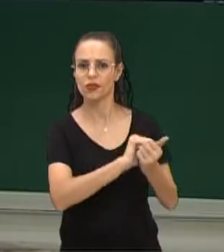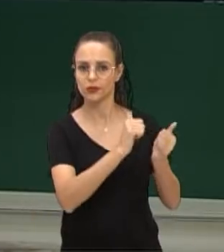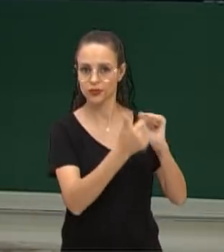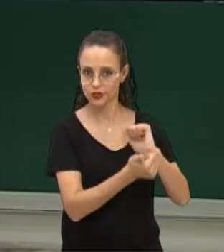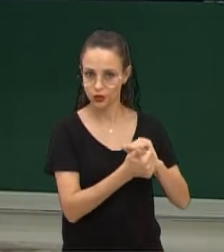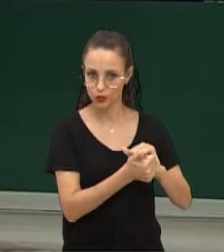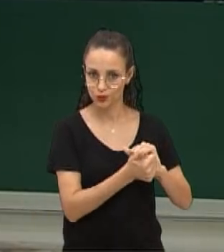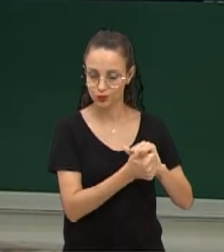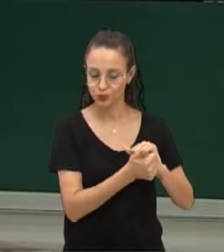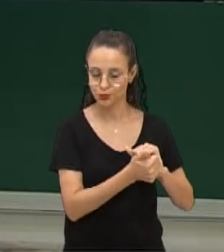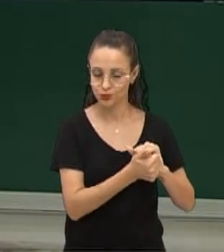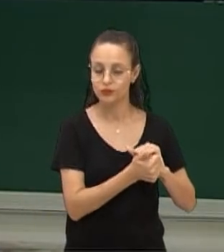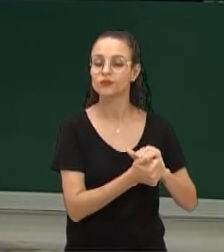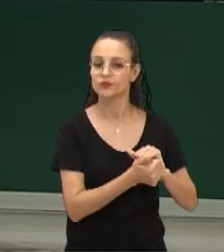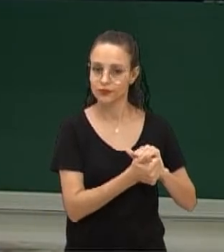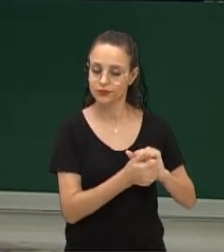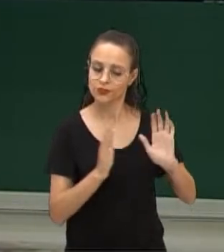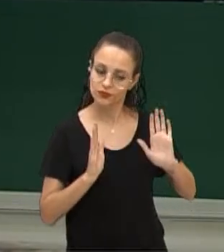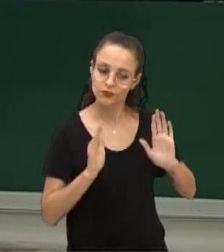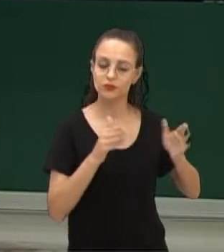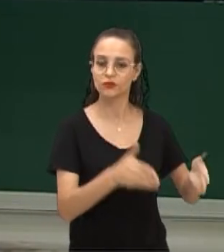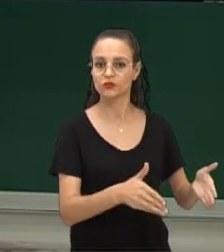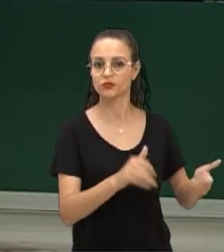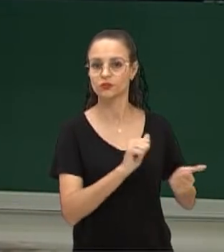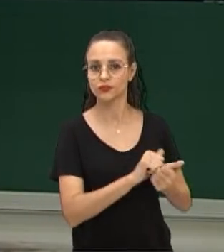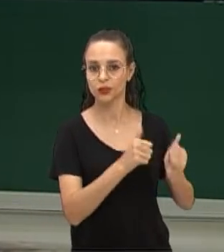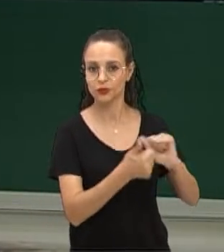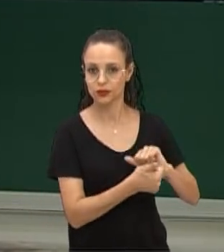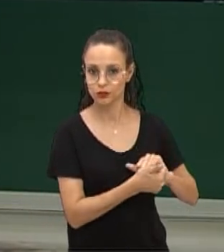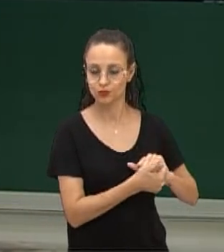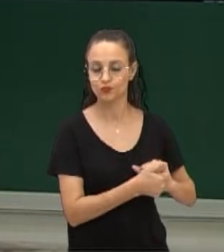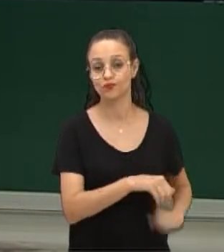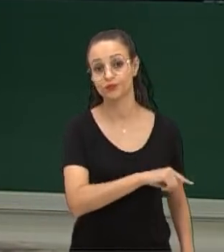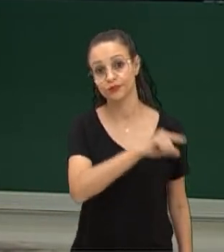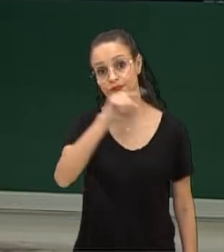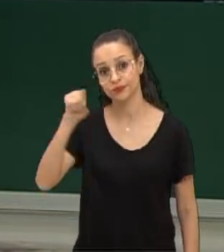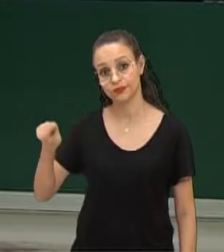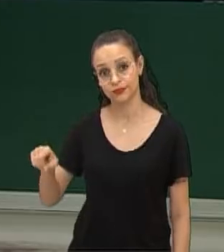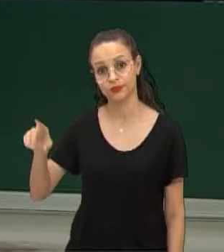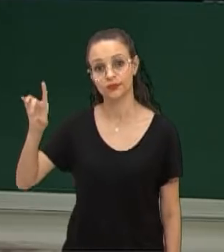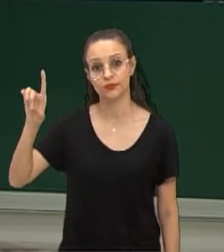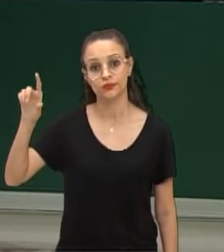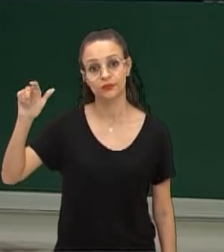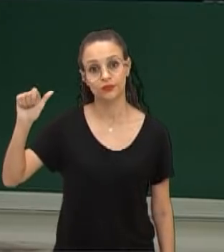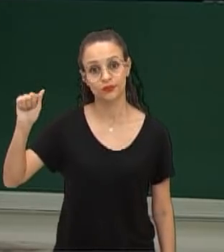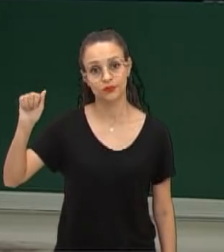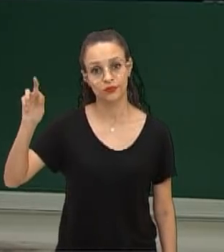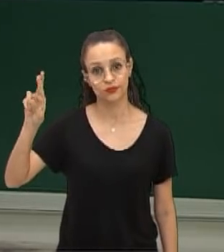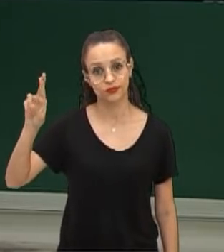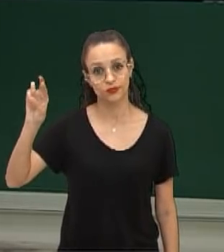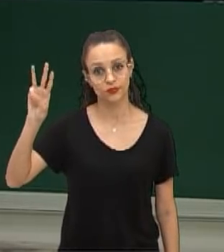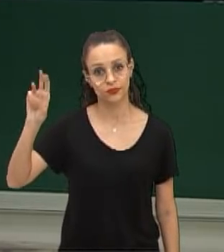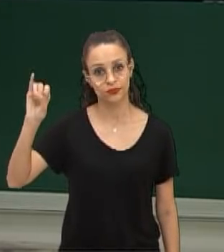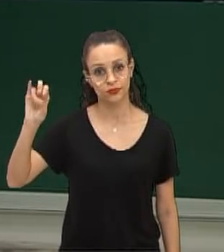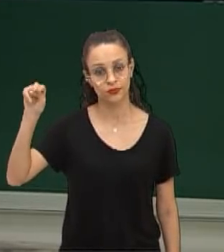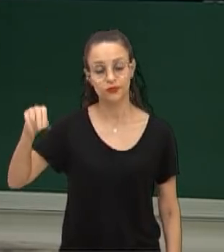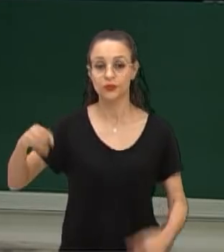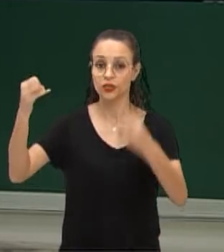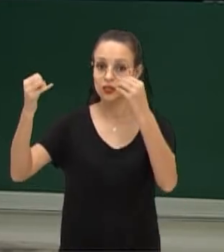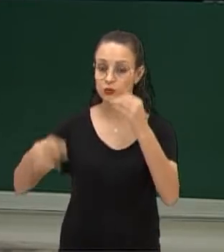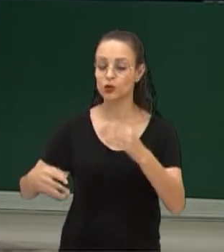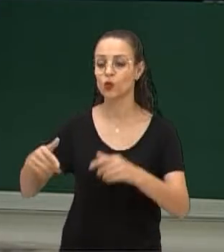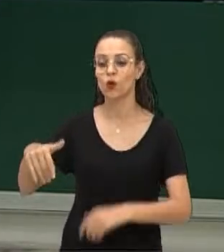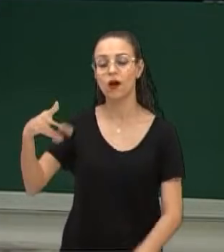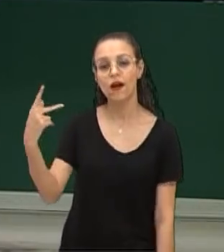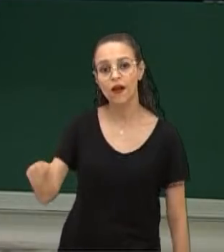adaptar. Por isso que eles estavam aqui, estavam adaptados. O Darwin falou em seleção natural, que